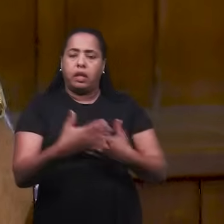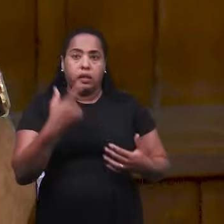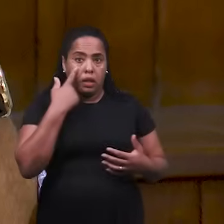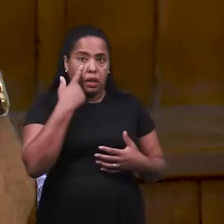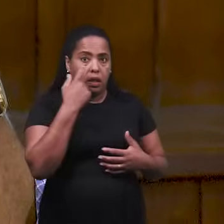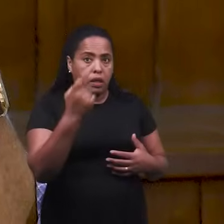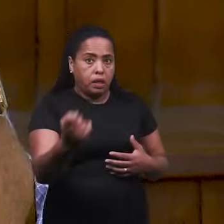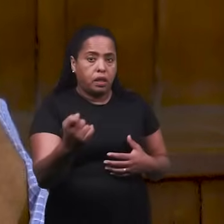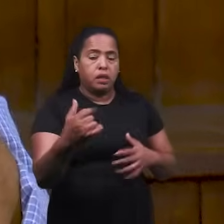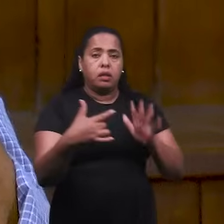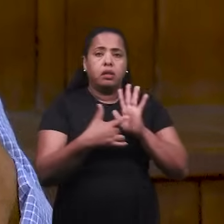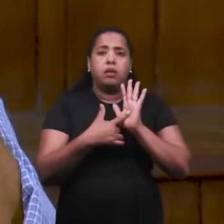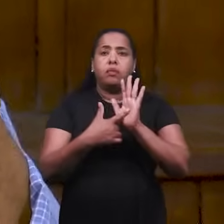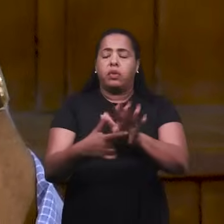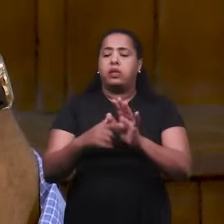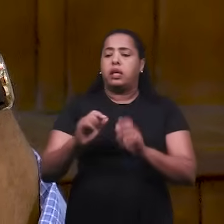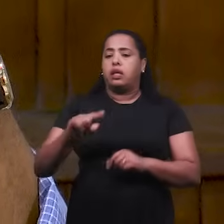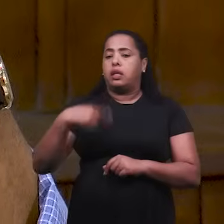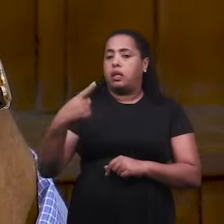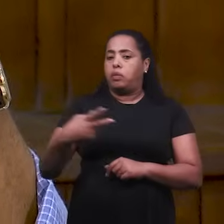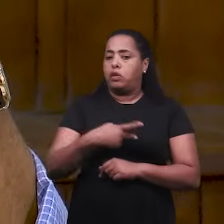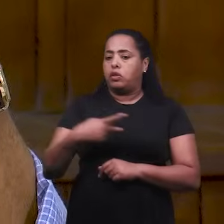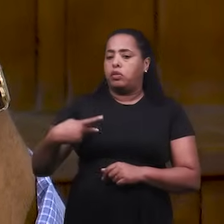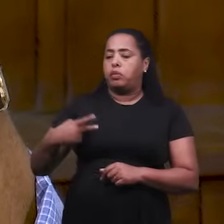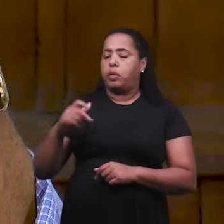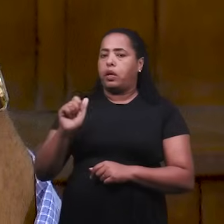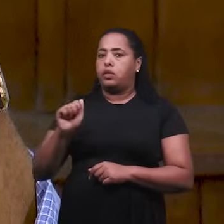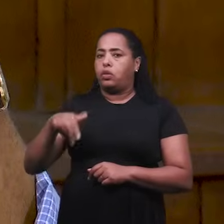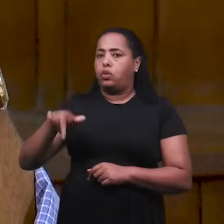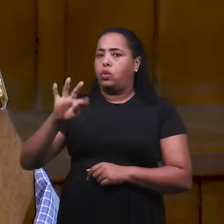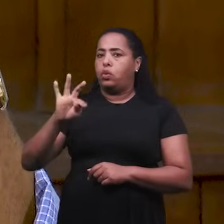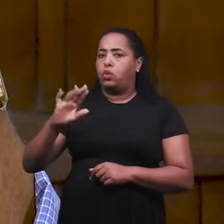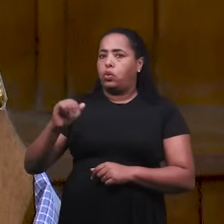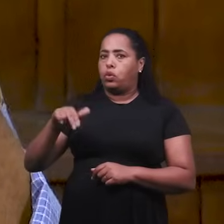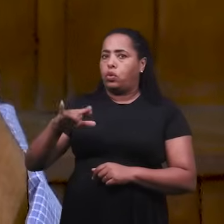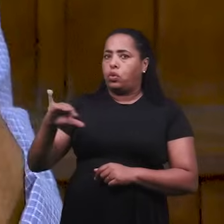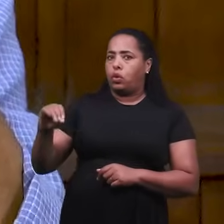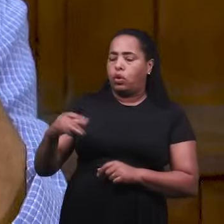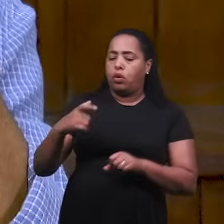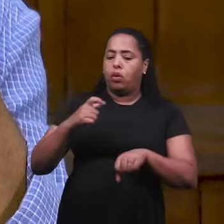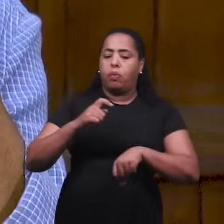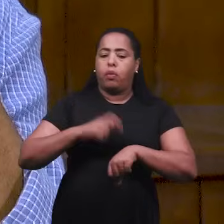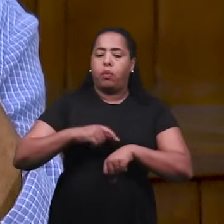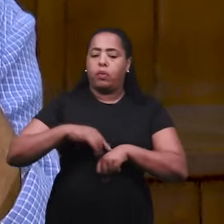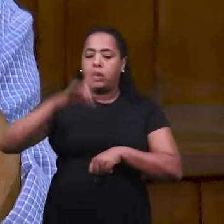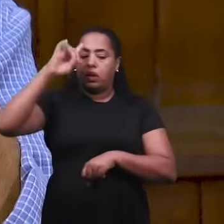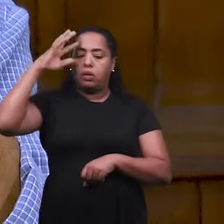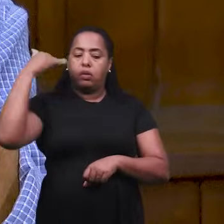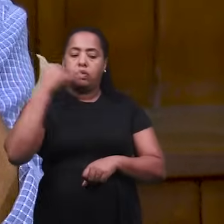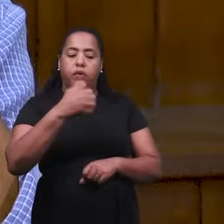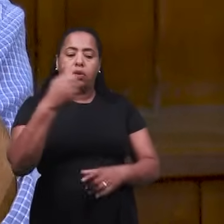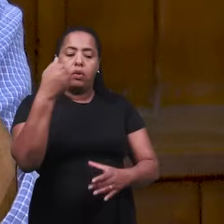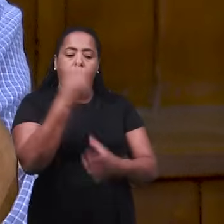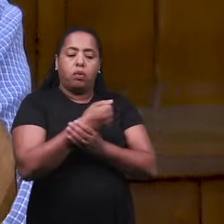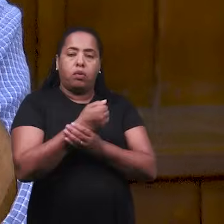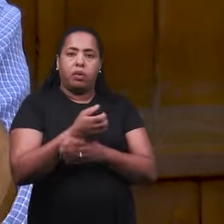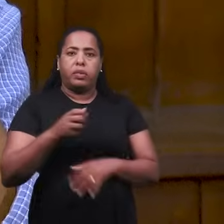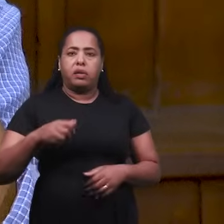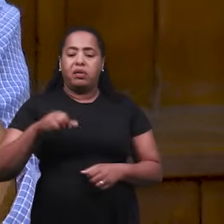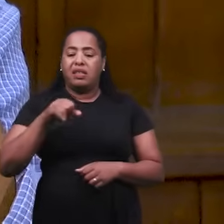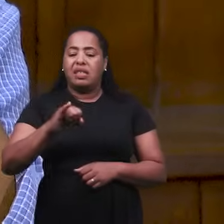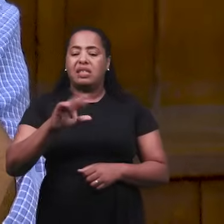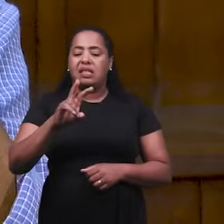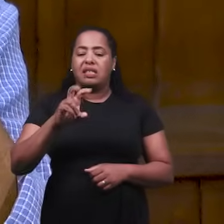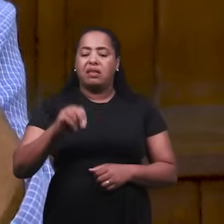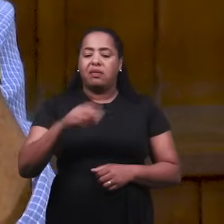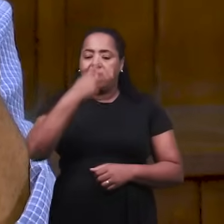se depois Antônio Carlos pode dar uma ajuda aqui no texto, aquele texto de Deus falou para Abraão, né? Se tiver 50 pessoas na